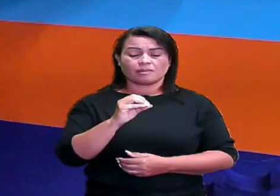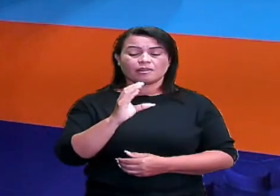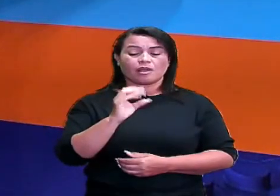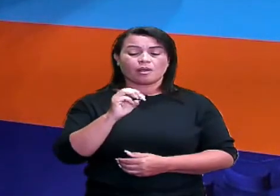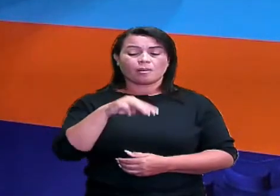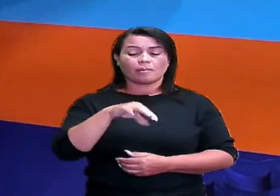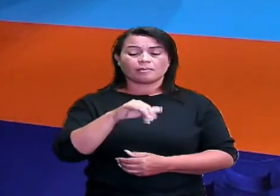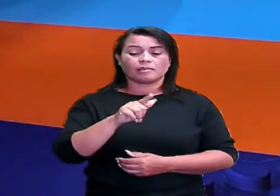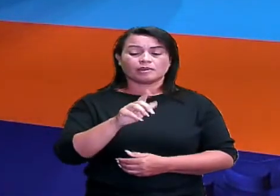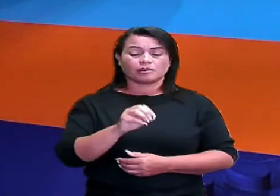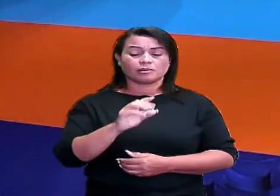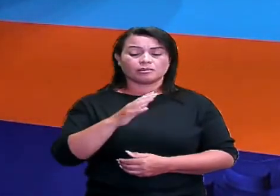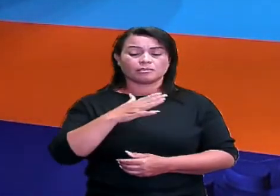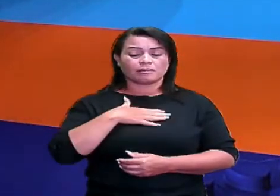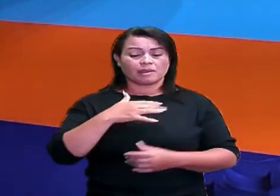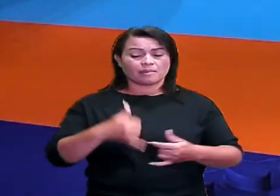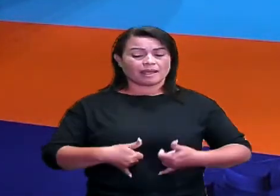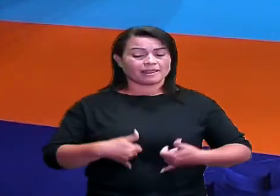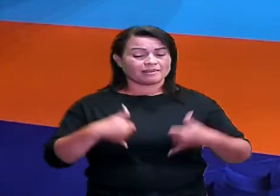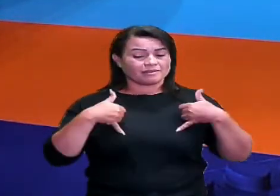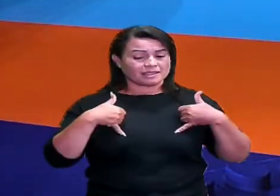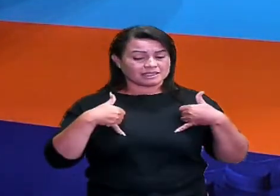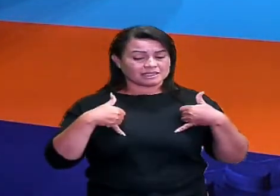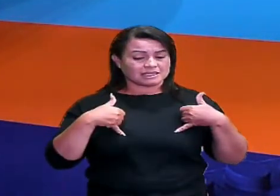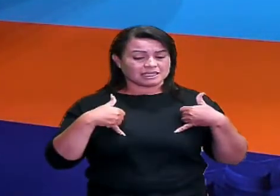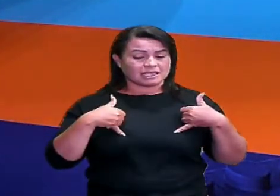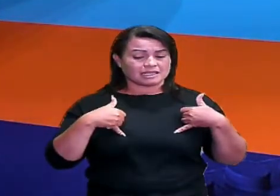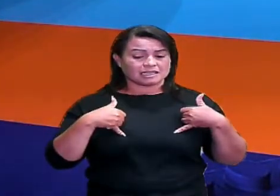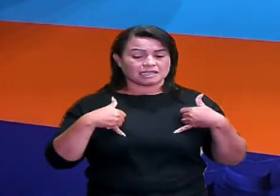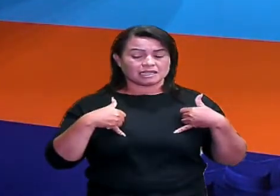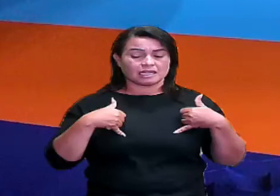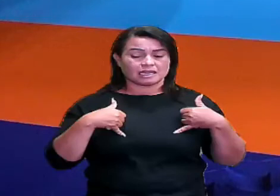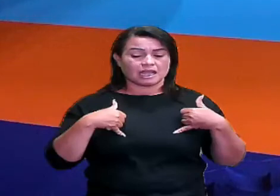meu aniversário. Não esque,